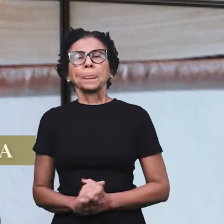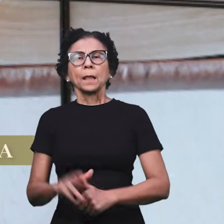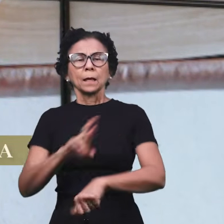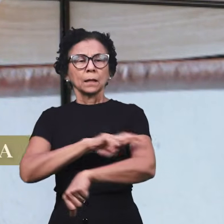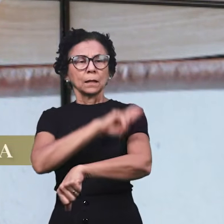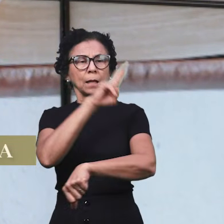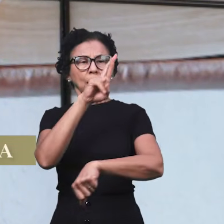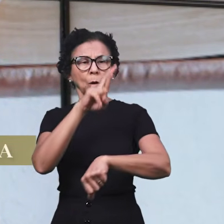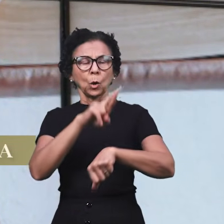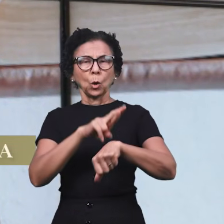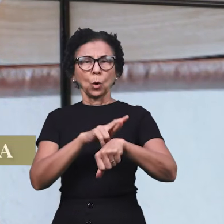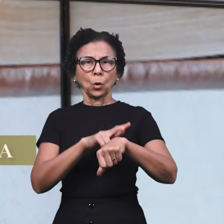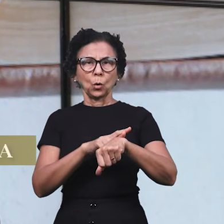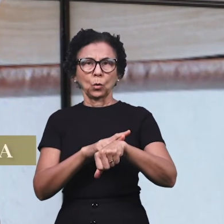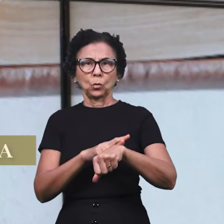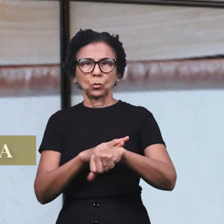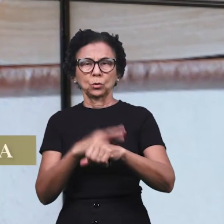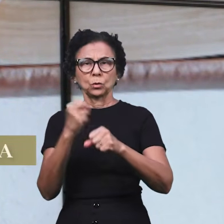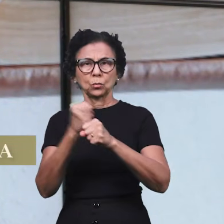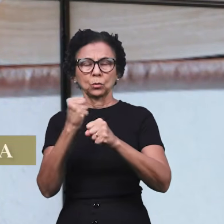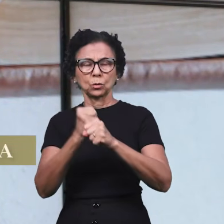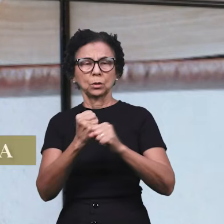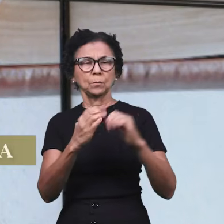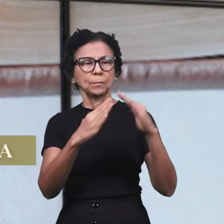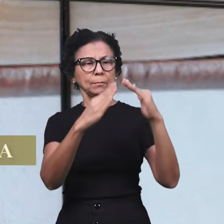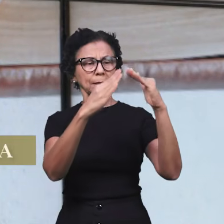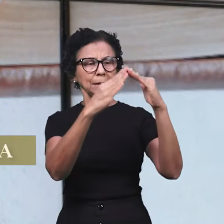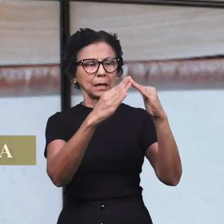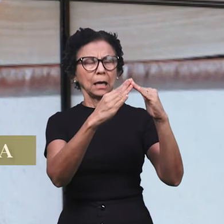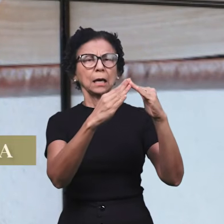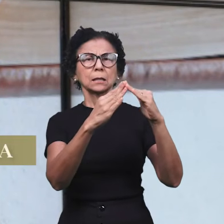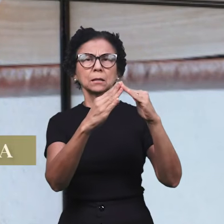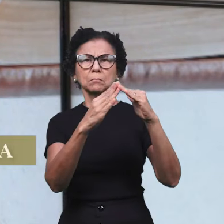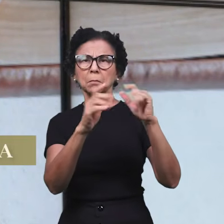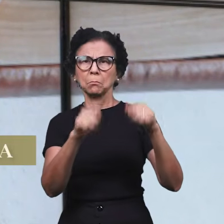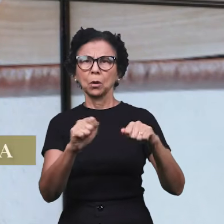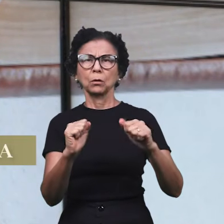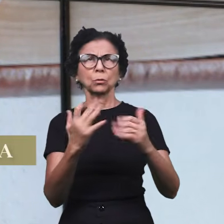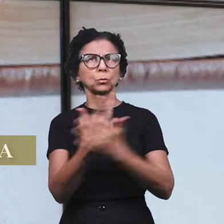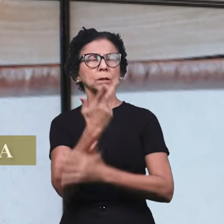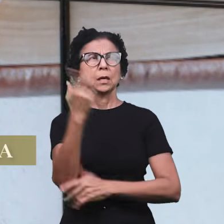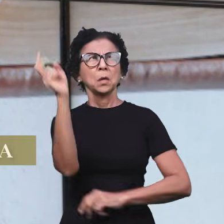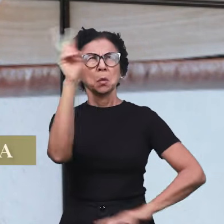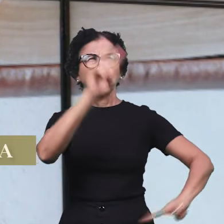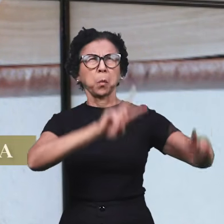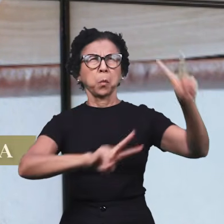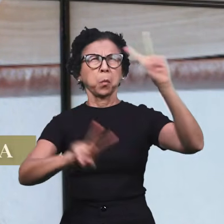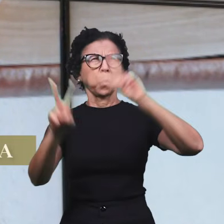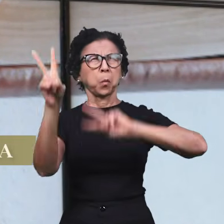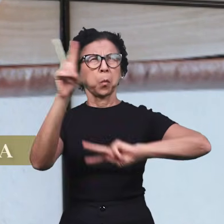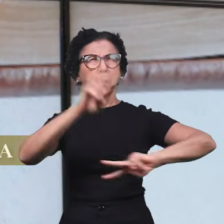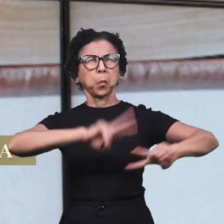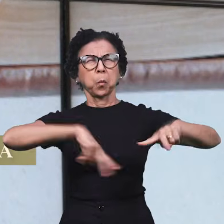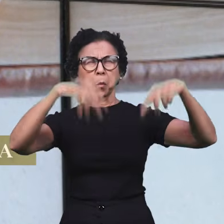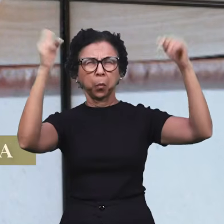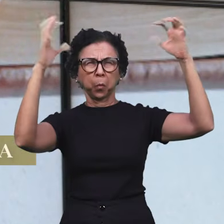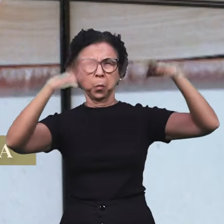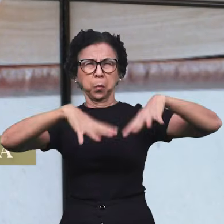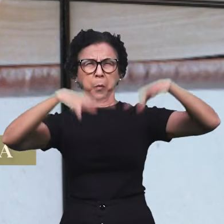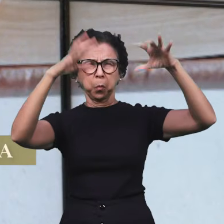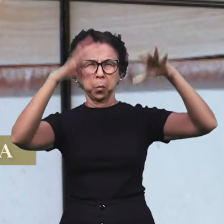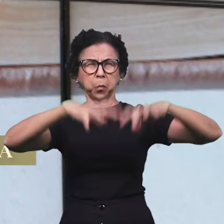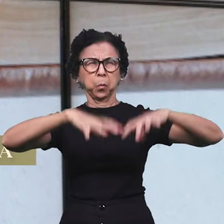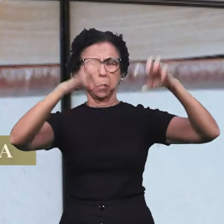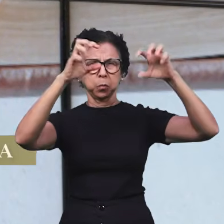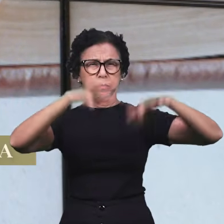na areia. A areia é uma coisa, é um sedimento que fica ali e que não tem nenhuma firmeza, que não dá